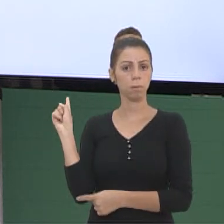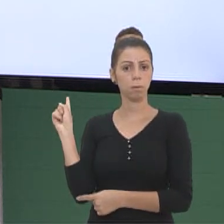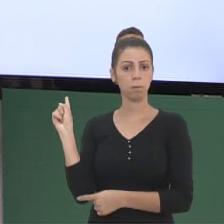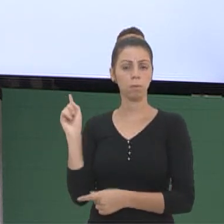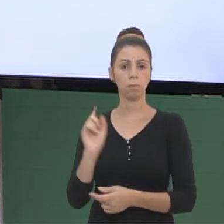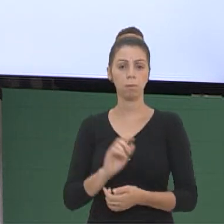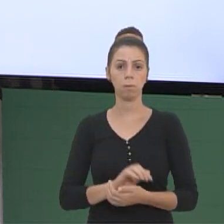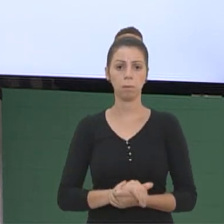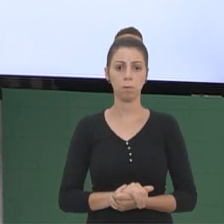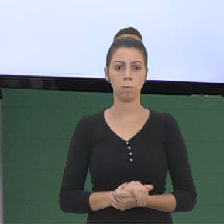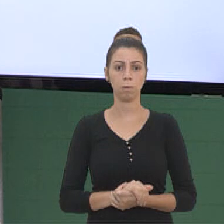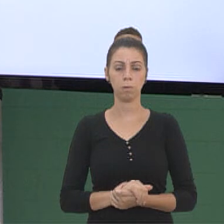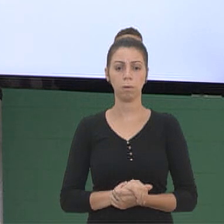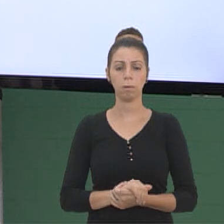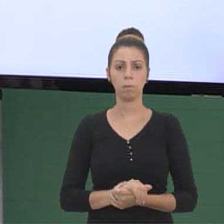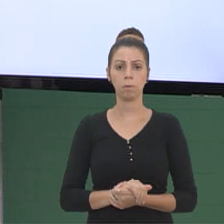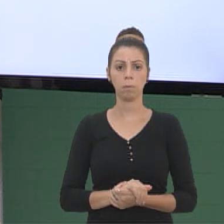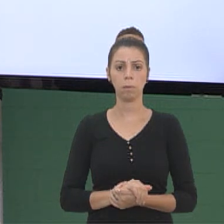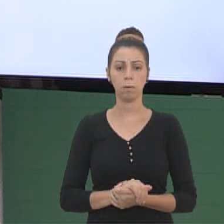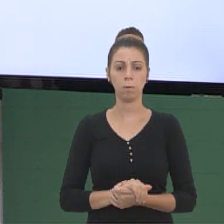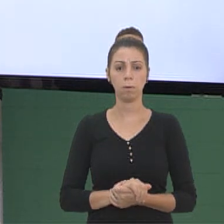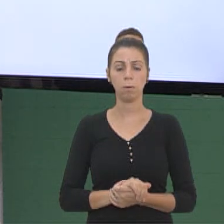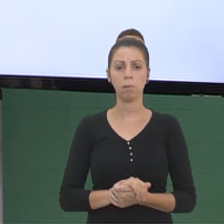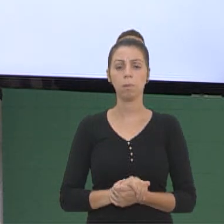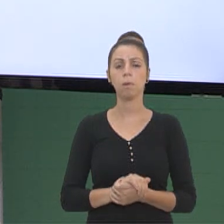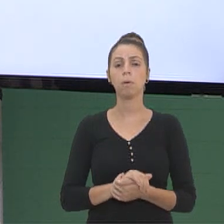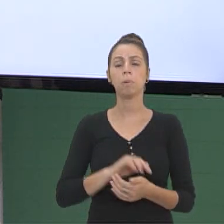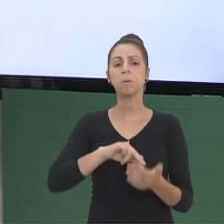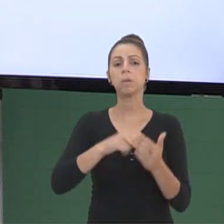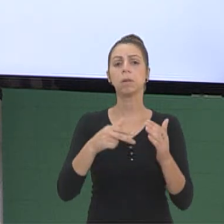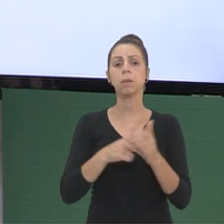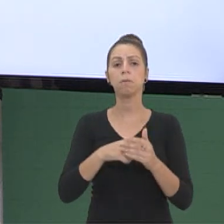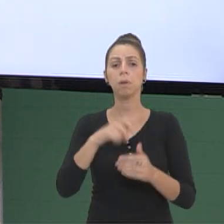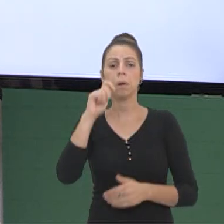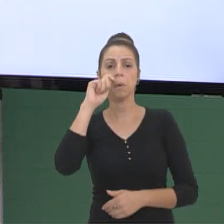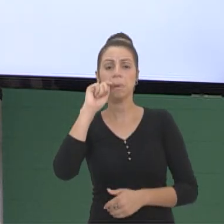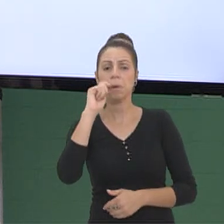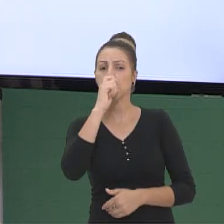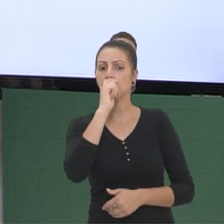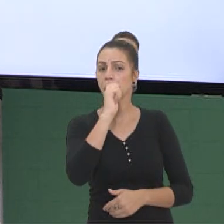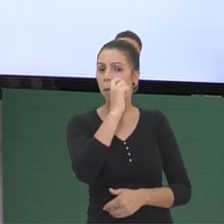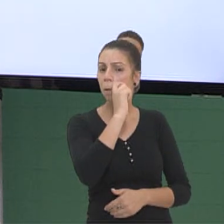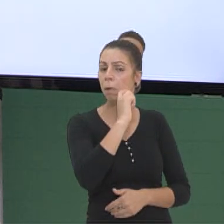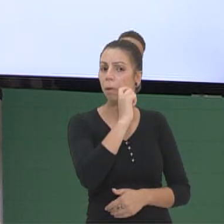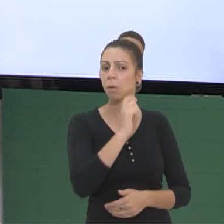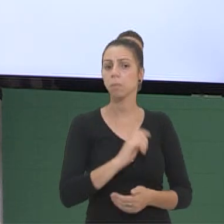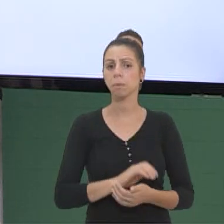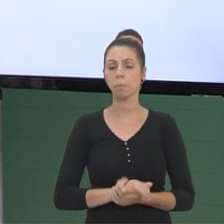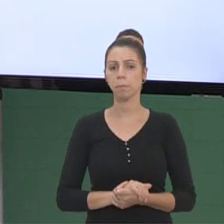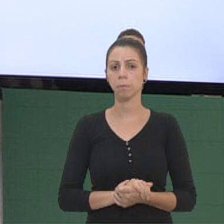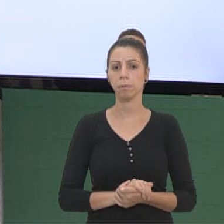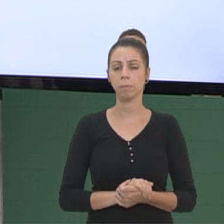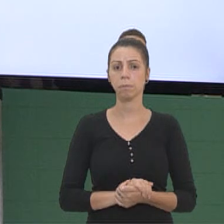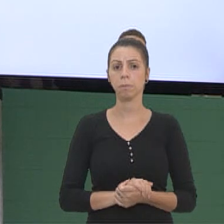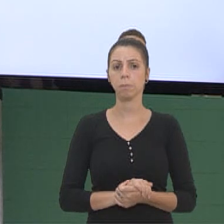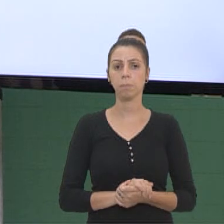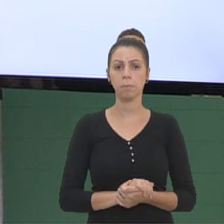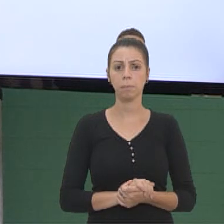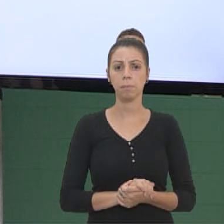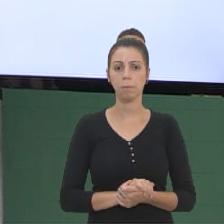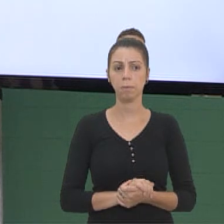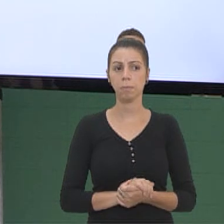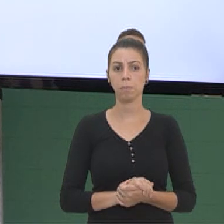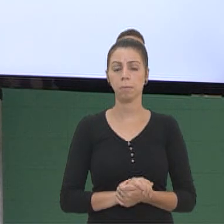Seria depilar-se ou fazer a barba, né? Banhar-se, cepilhar-se